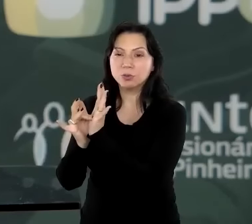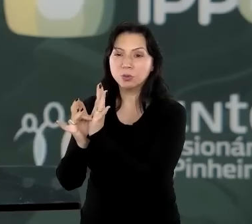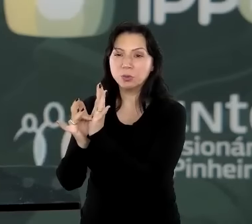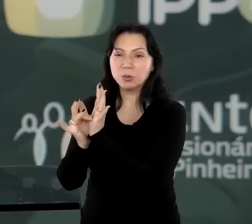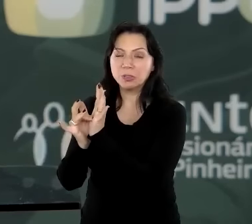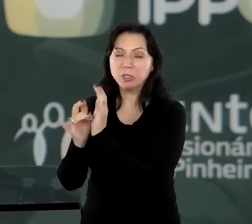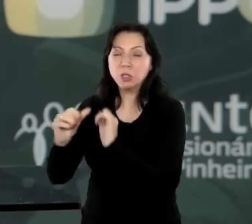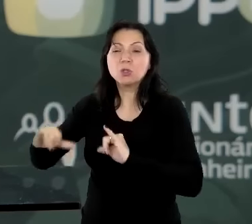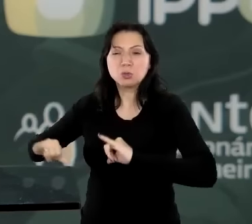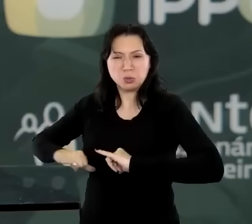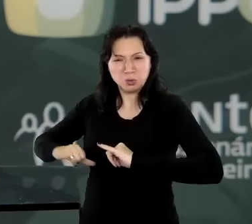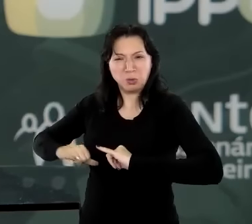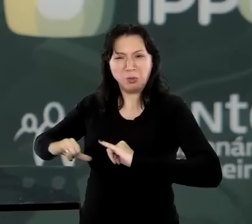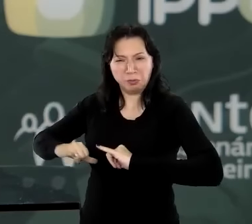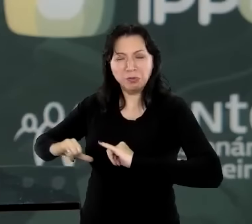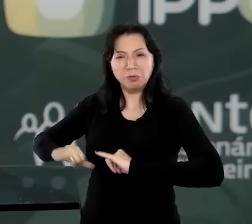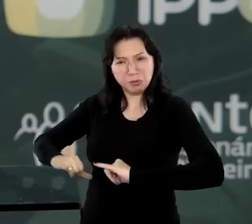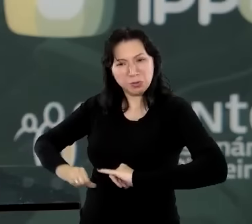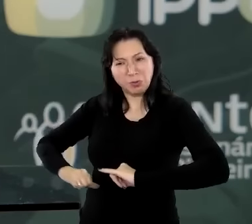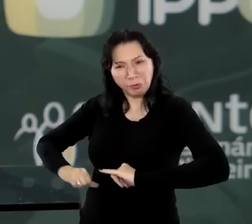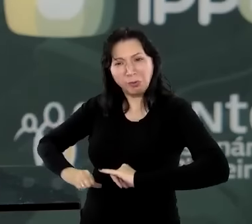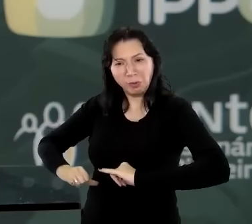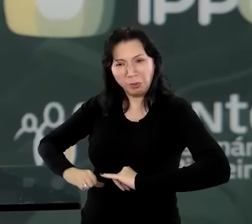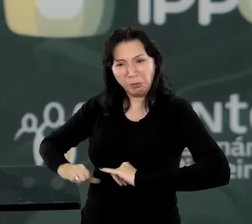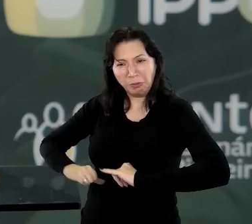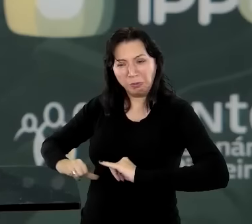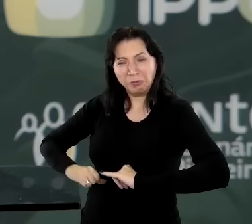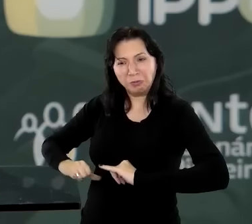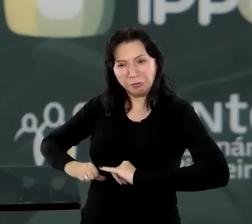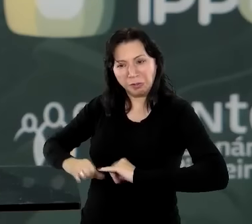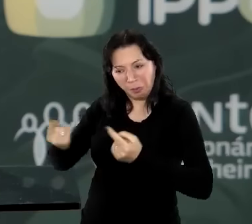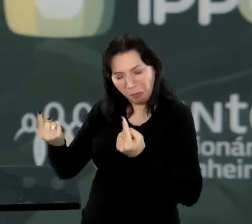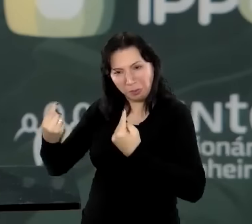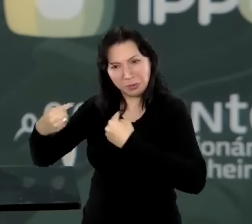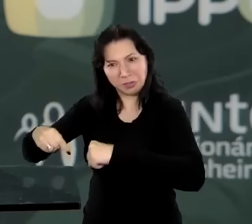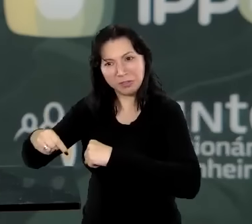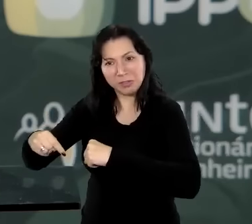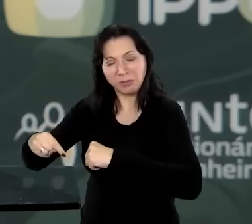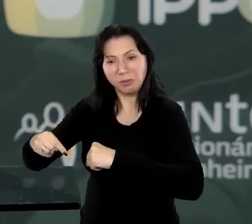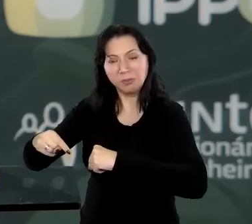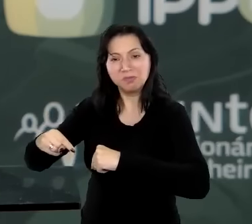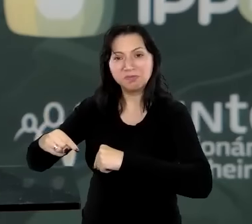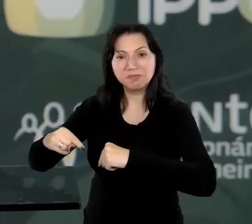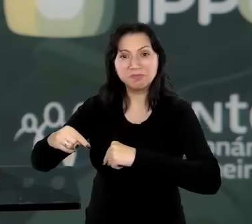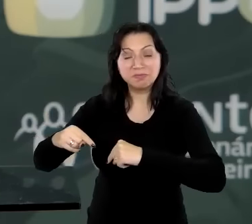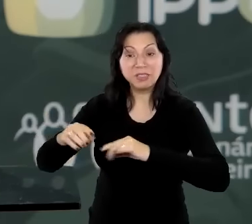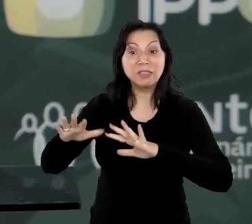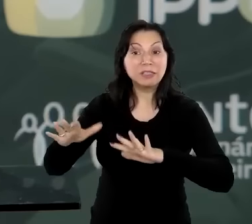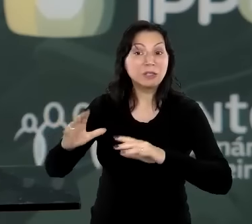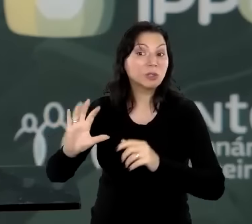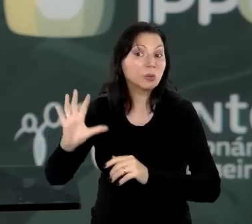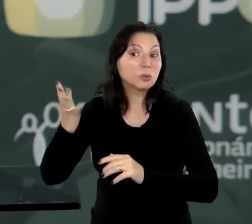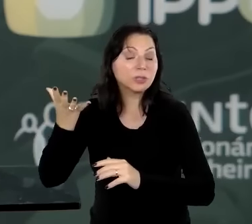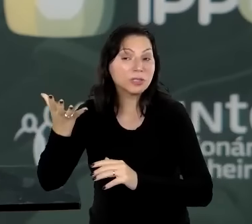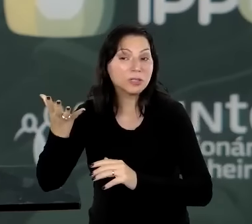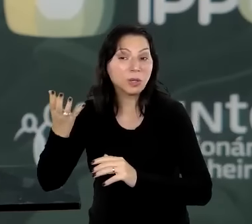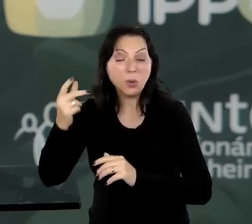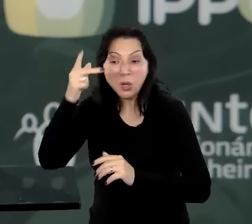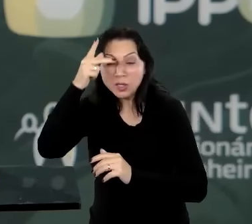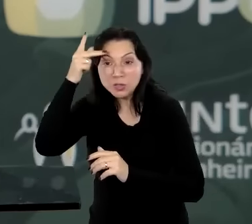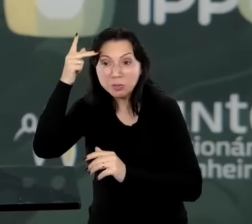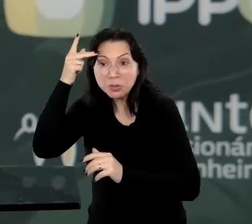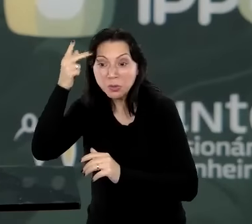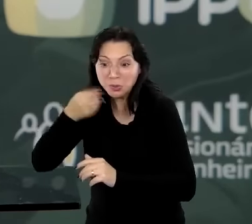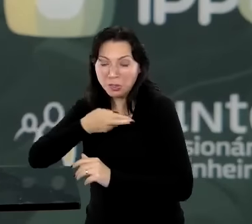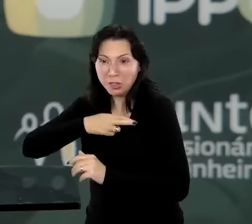do sábado? E ele enfrentou controvérsias, e aí decidiram prendê-lo,